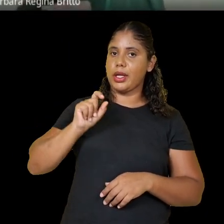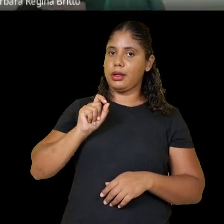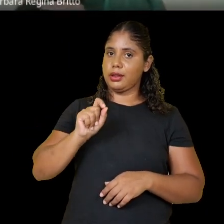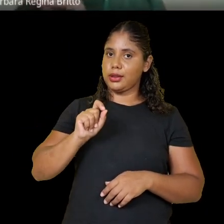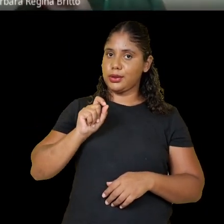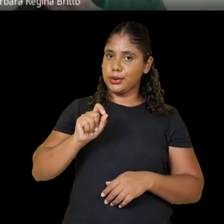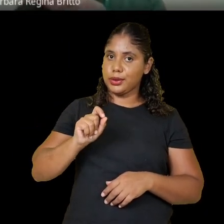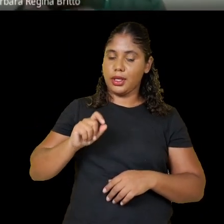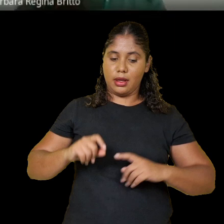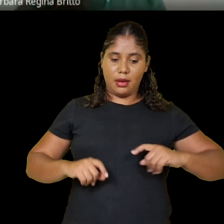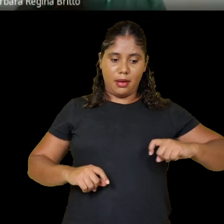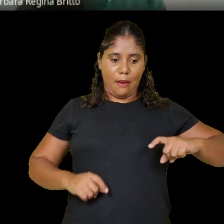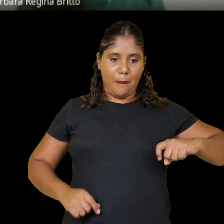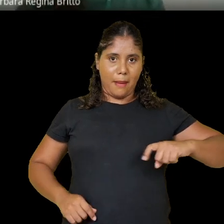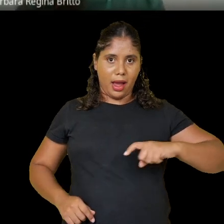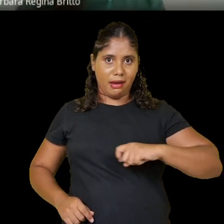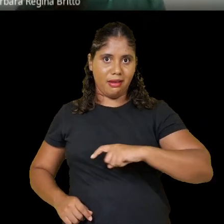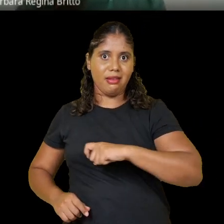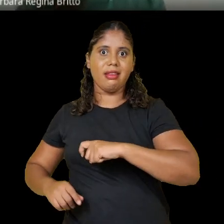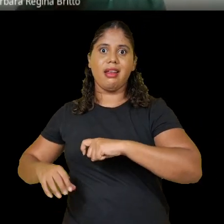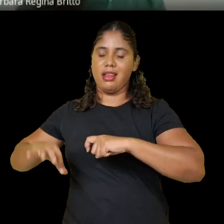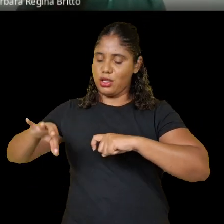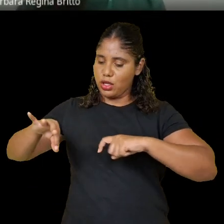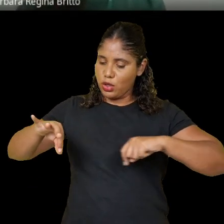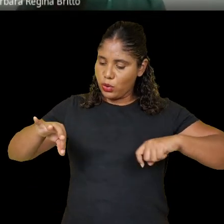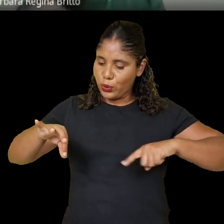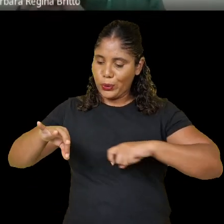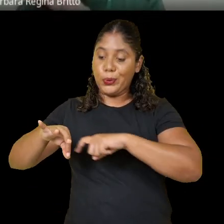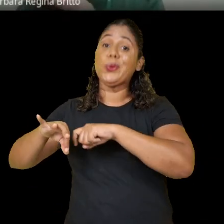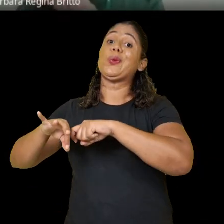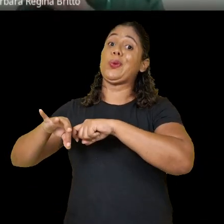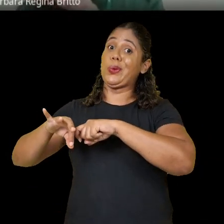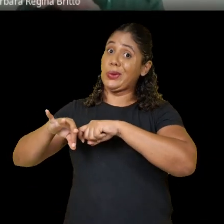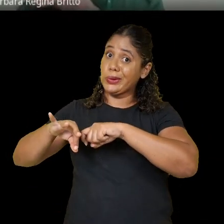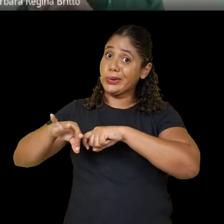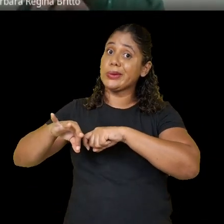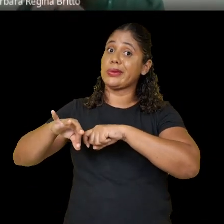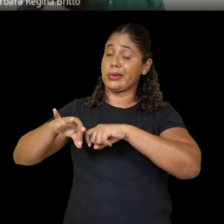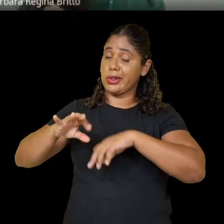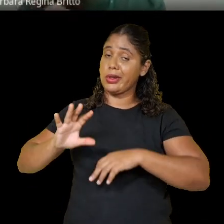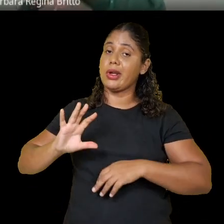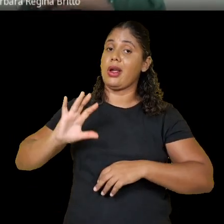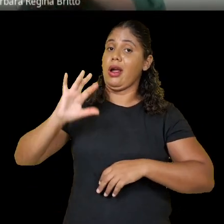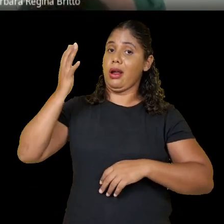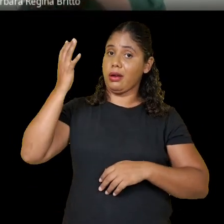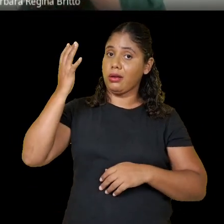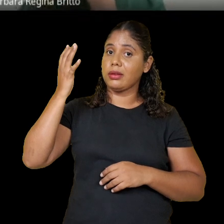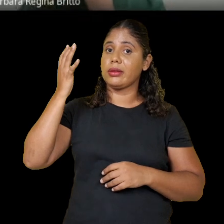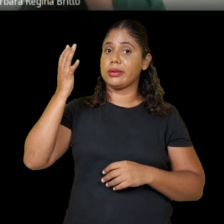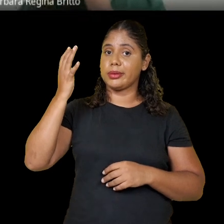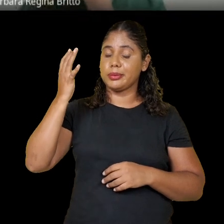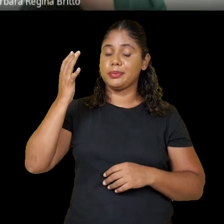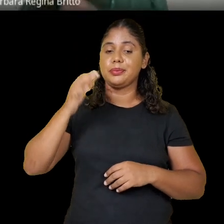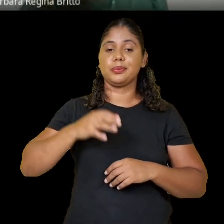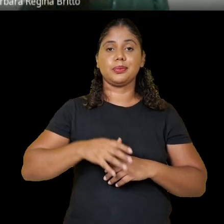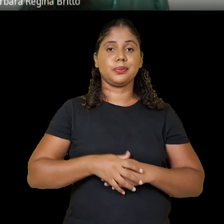só, de bactérias ali naquele orifício, né, da